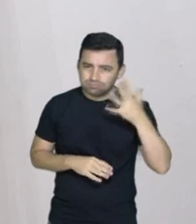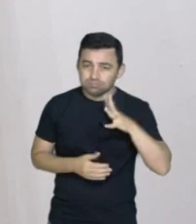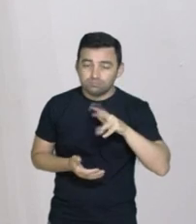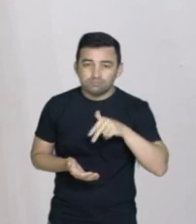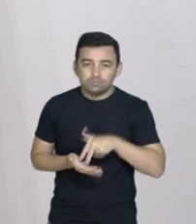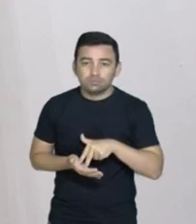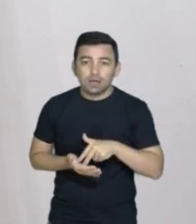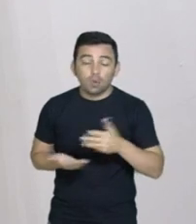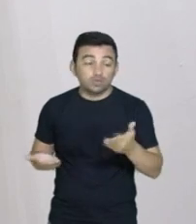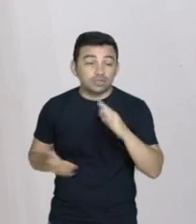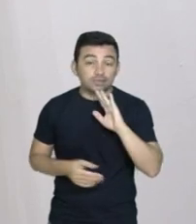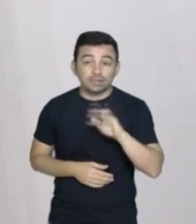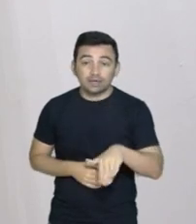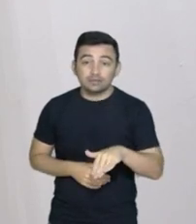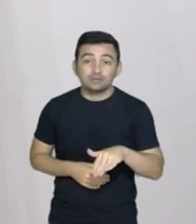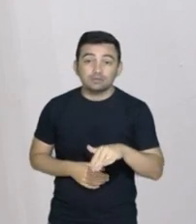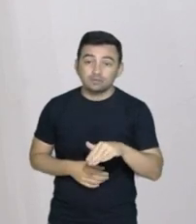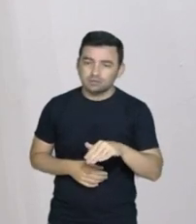tarde